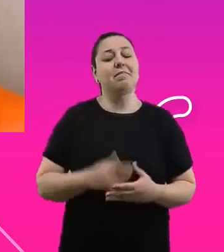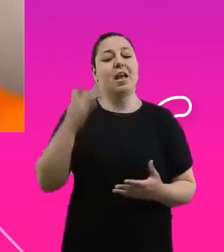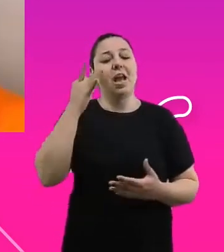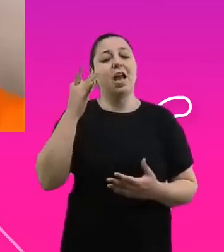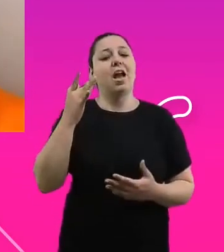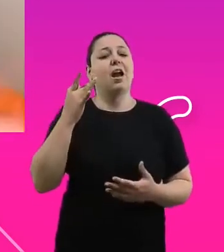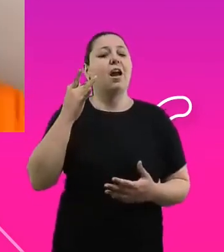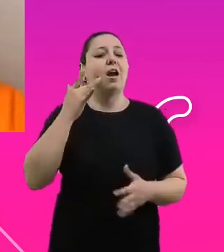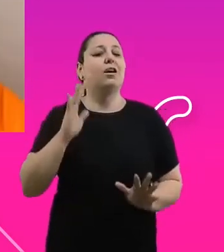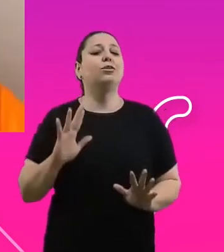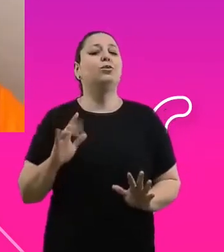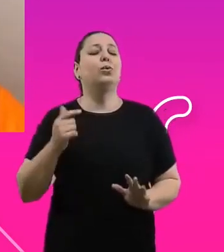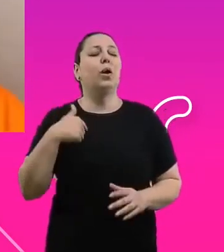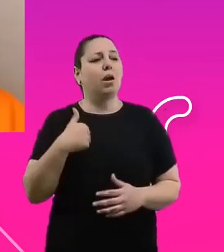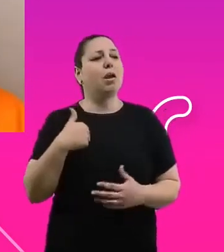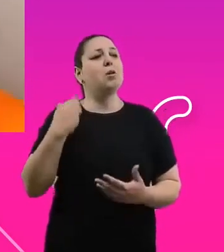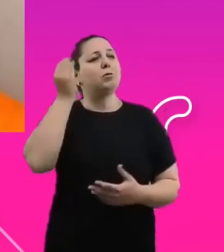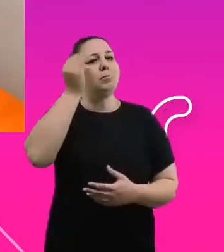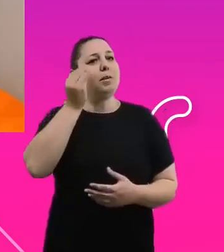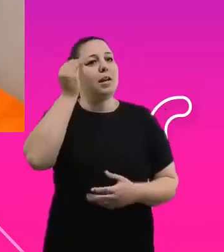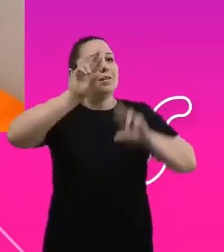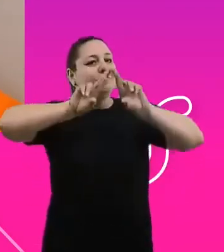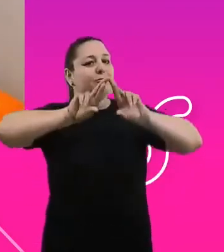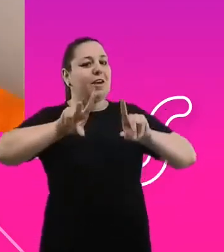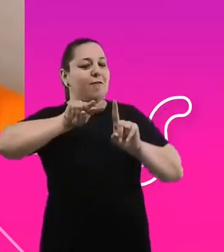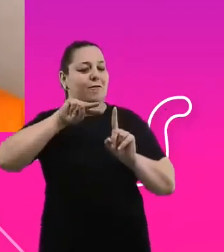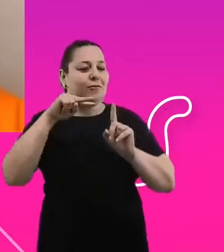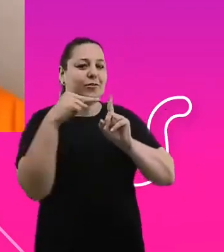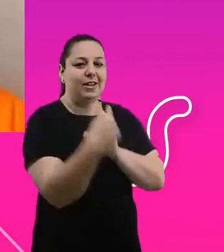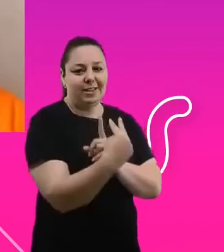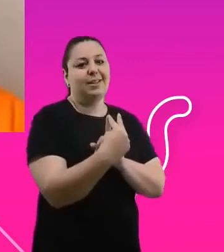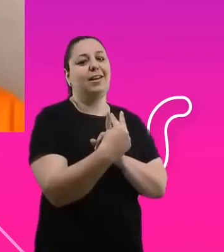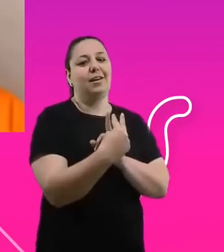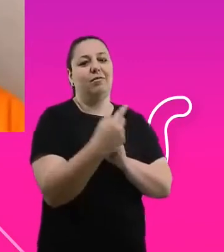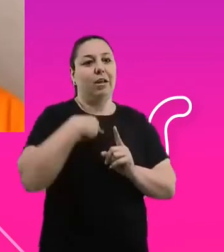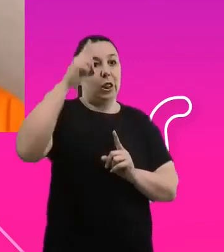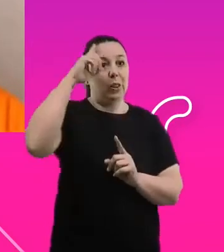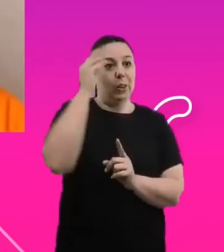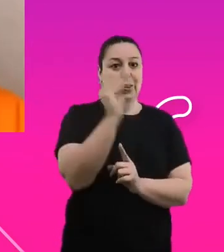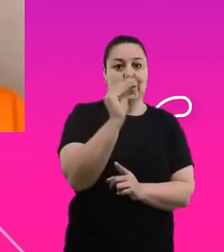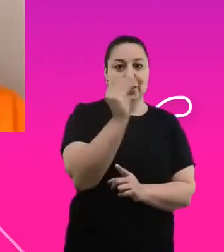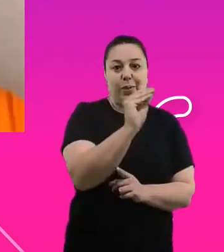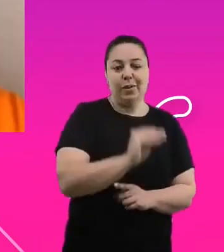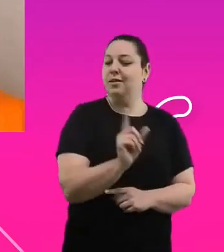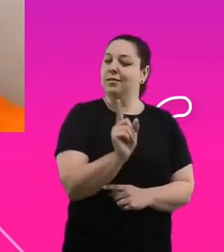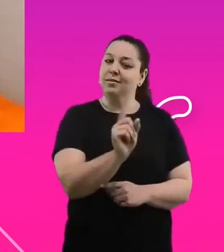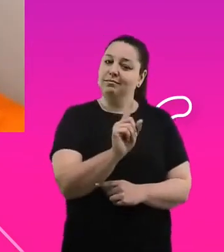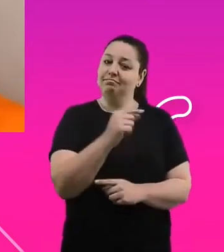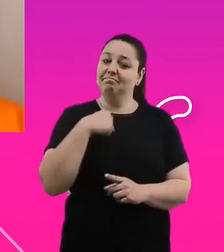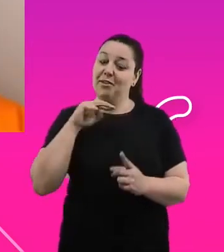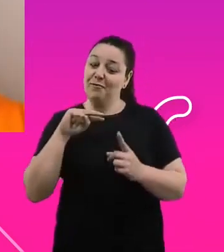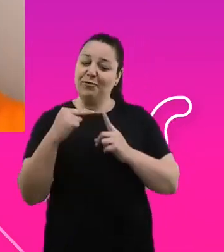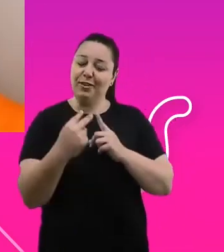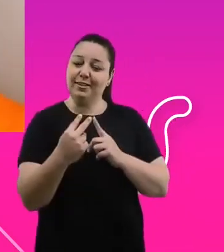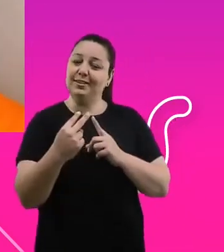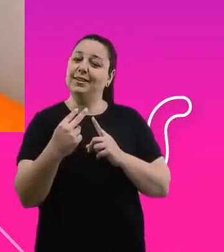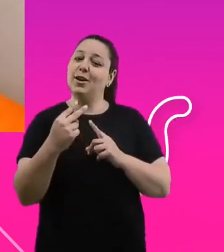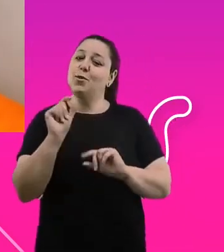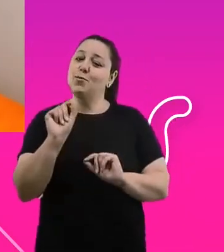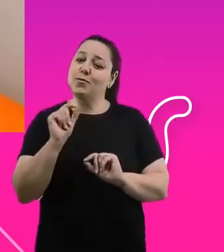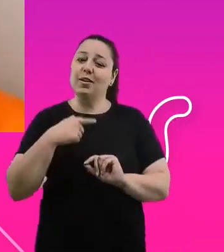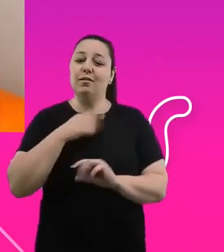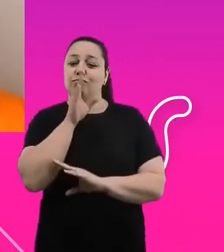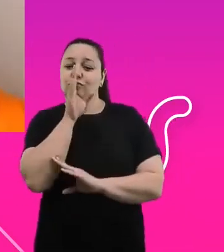é testemunho o oposto, né? Porque eu fiquei 2 dias, quando chega na segunda e eu posto, e aí, tipo assim, ninguém, né, não entrega